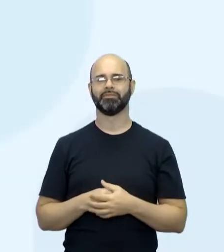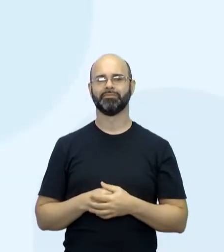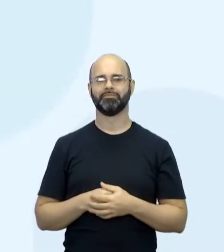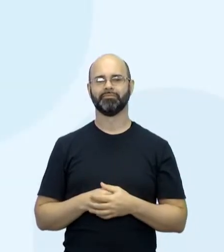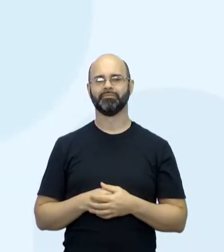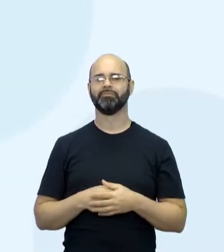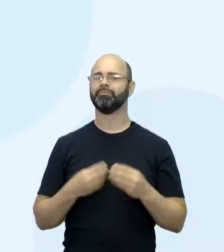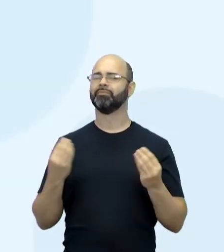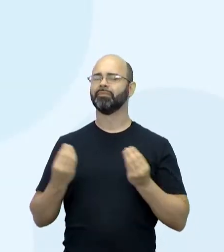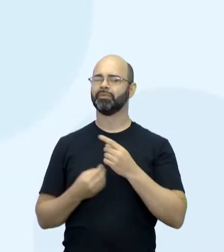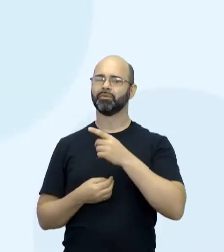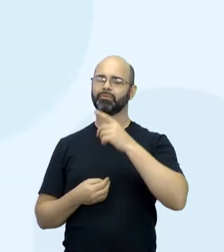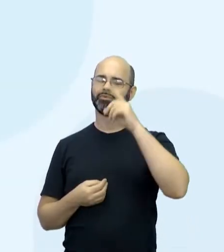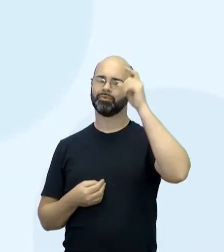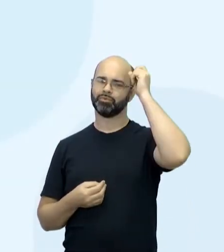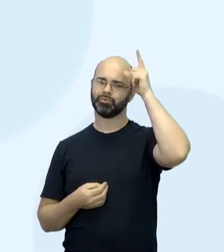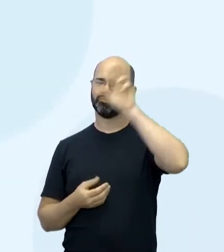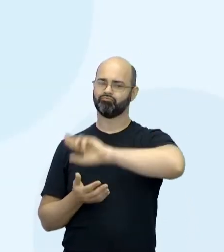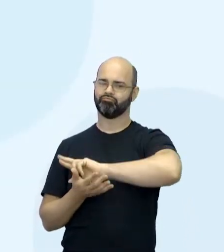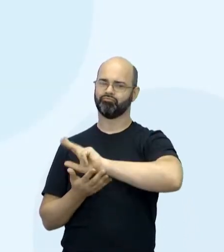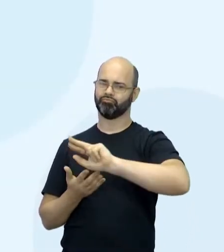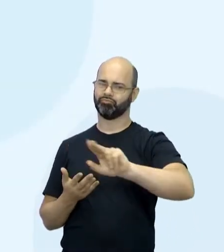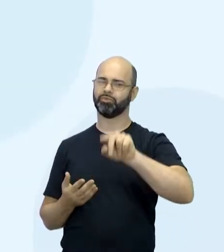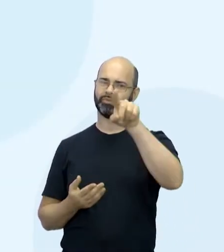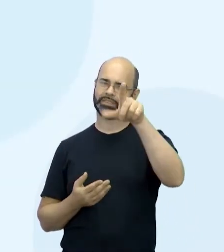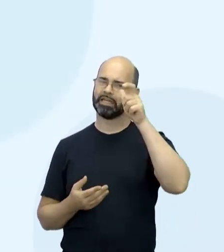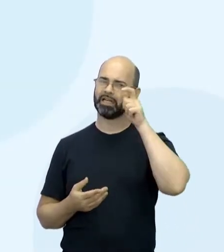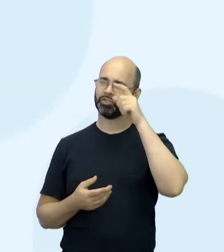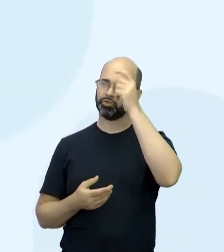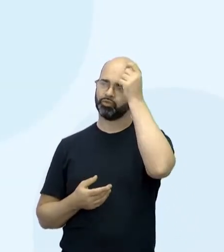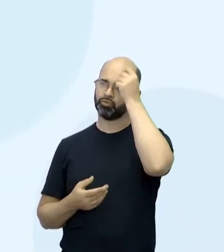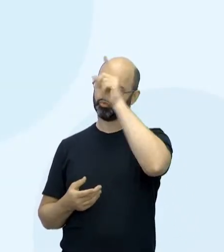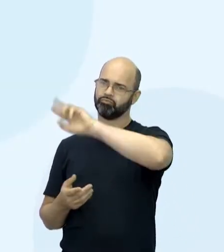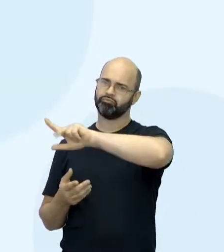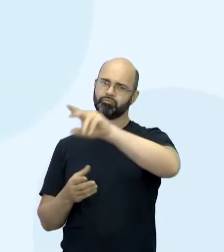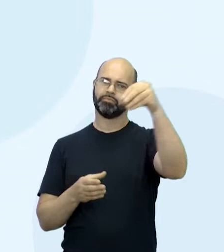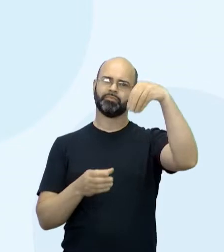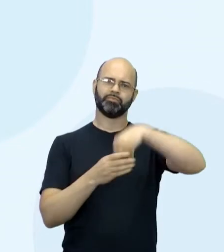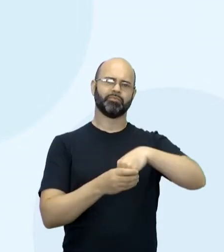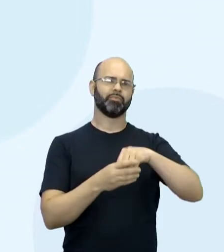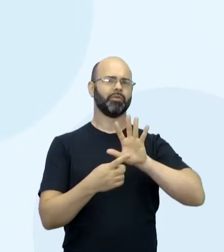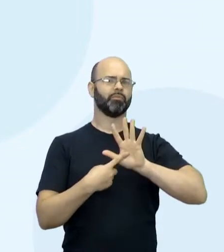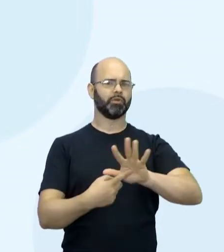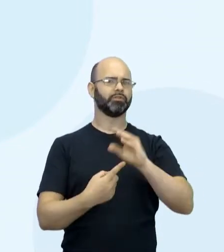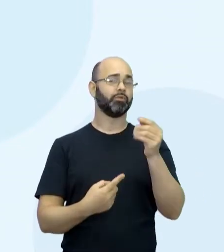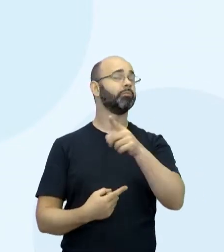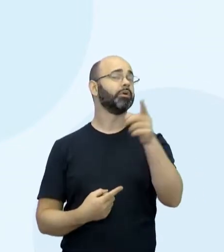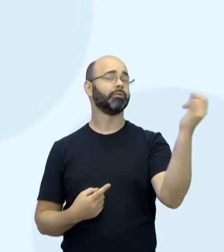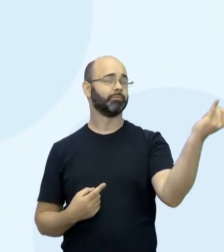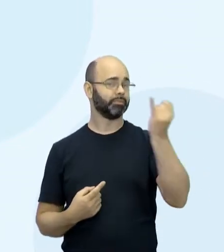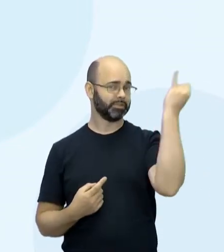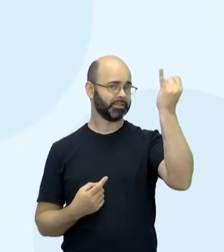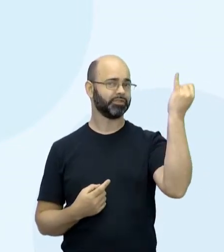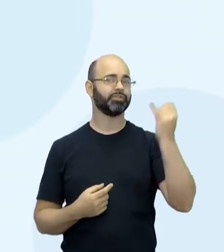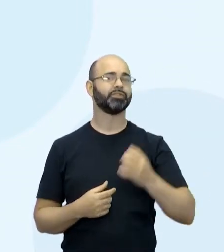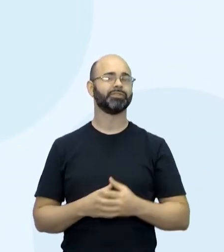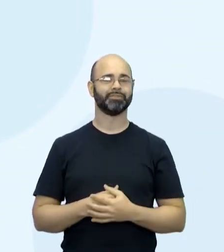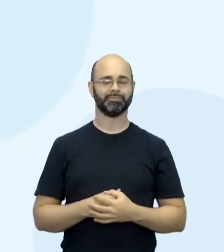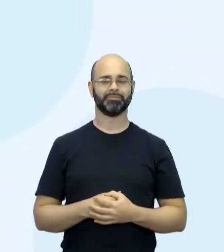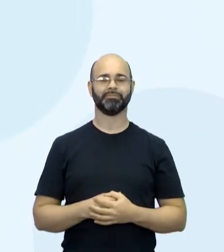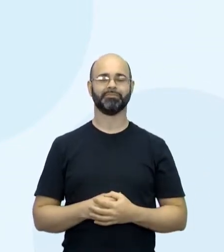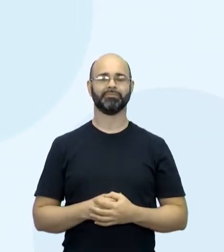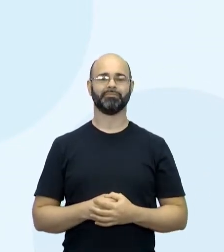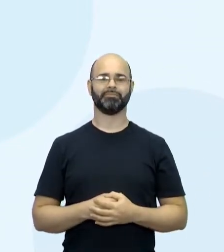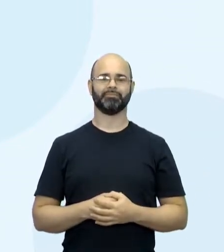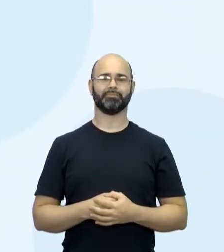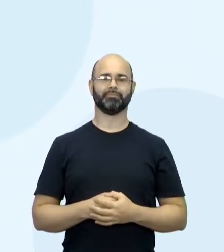as diferentes culturas são retratadas nos filmes a que você assiste? Nossa, isso é importante. Porque, pensa